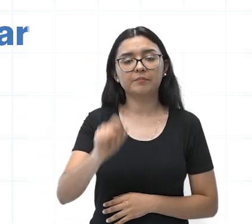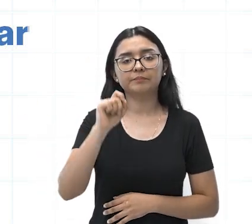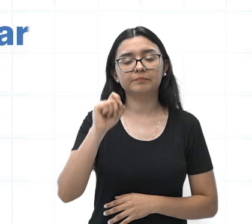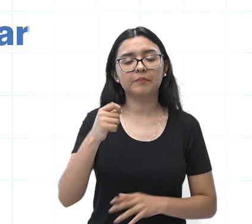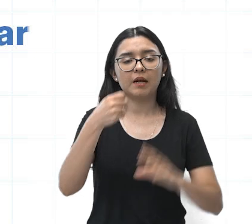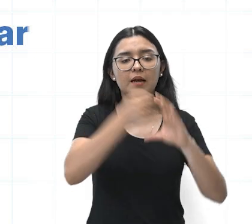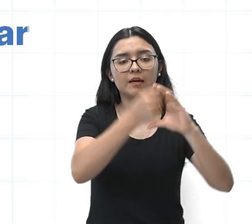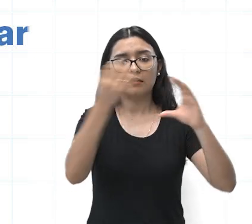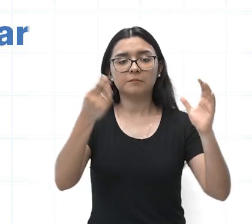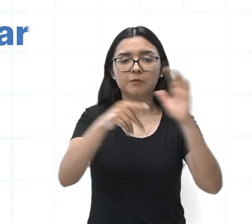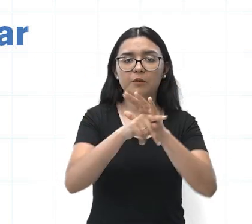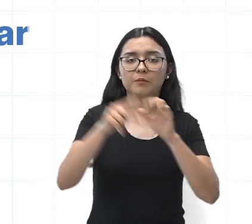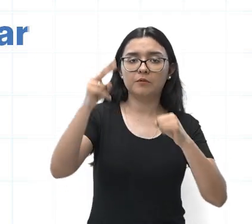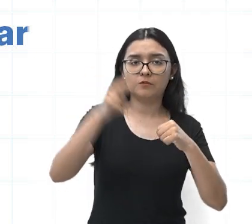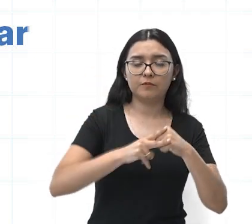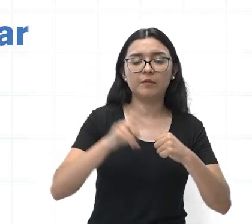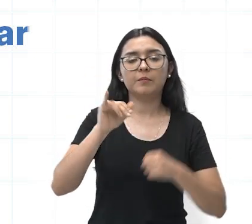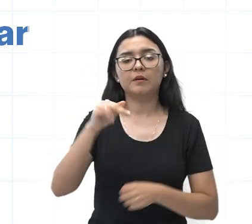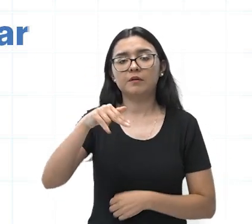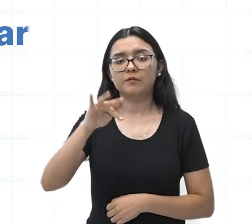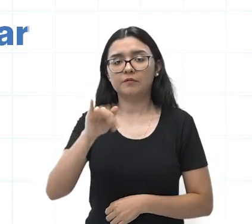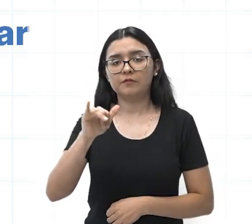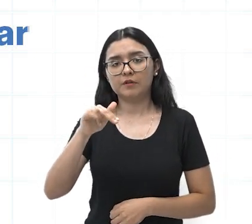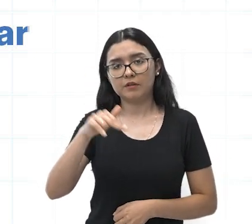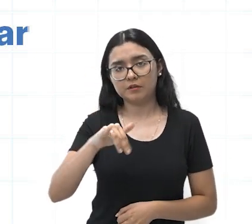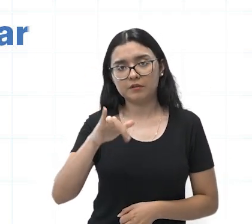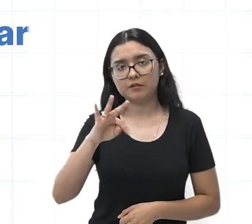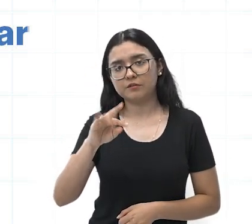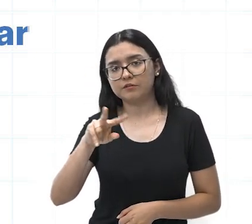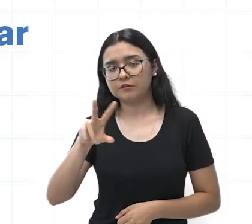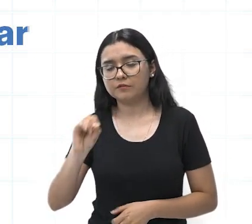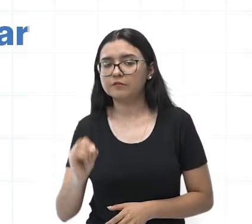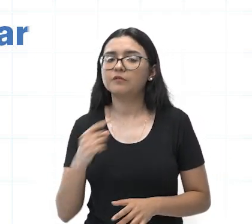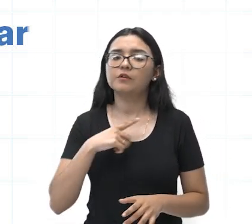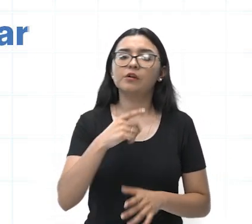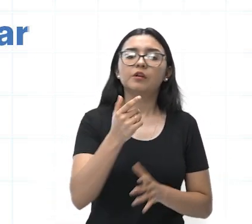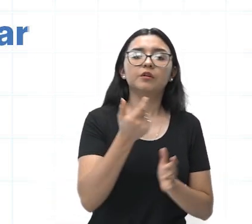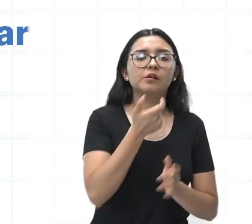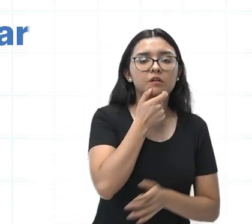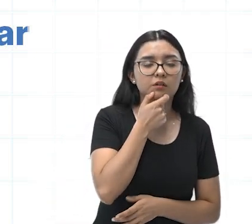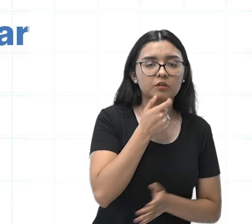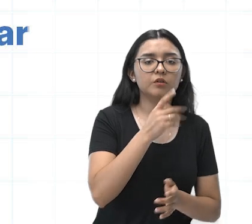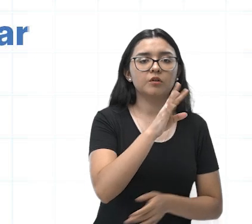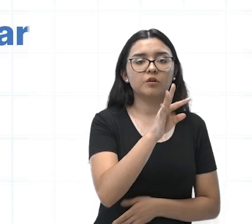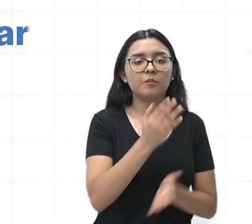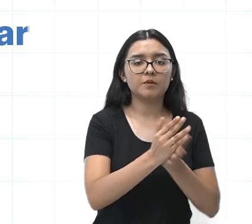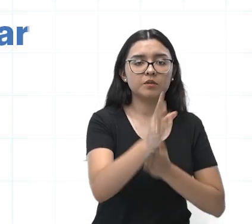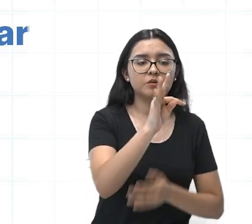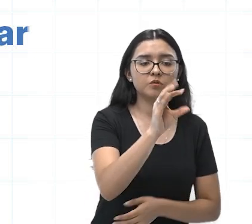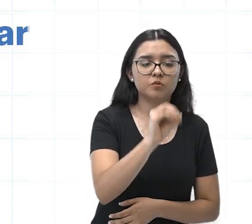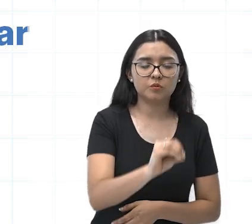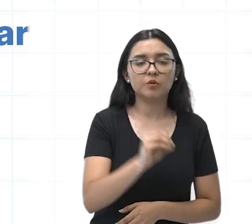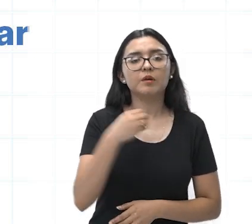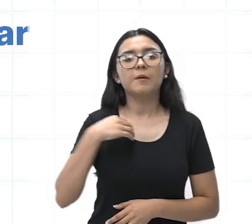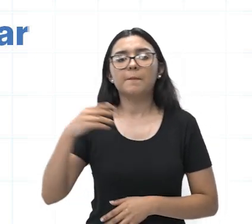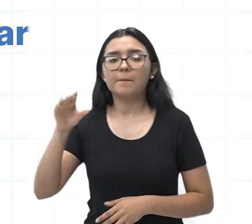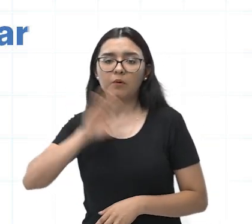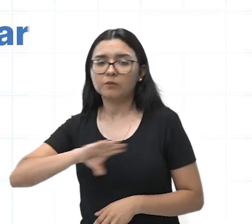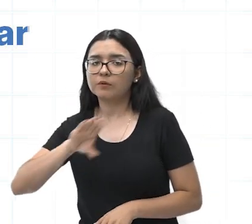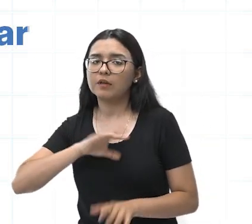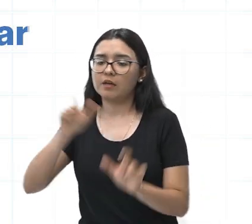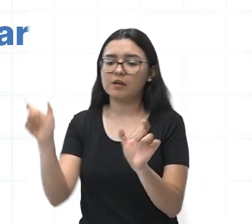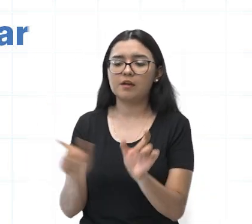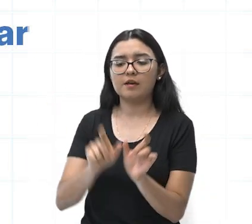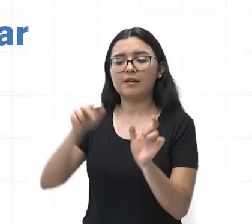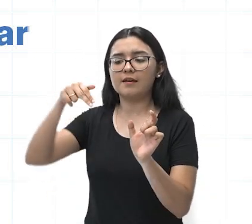para caracterizar um verbo como infinitivo, tá? Na língua inglesa ele vai começar com o to, na língua portuguesa ele vai terminar com o R.